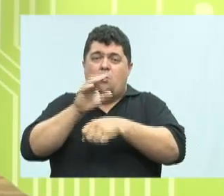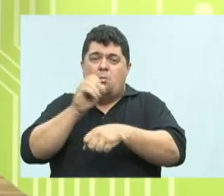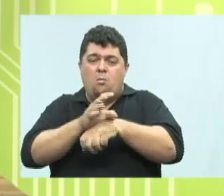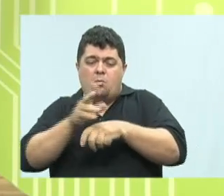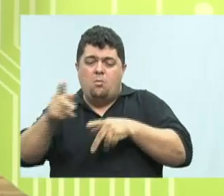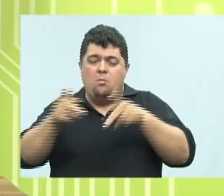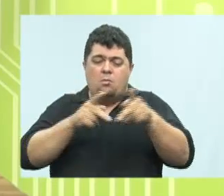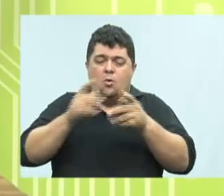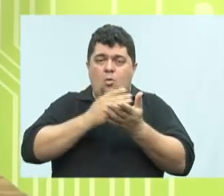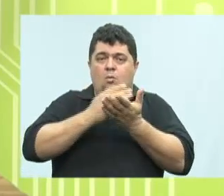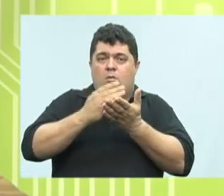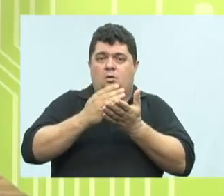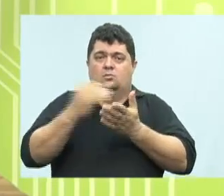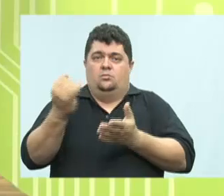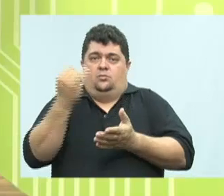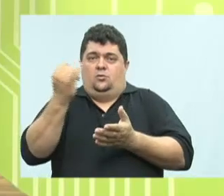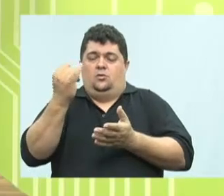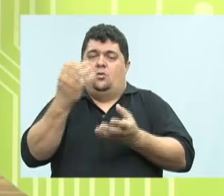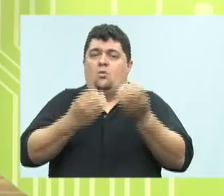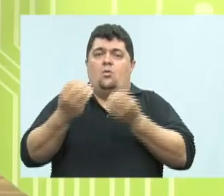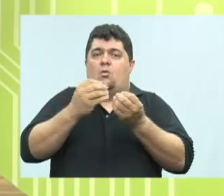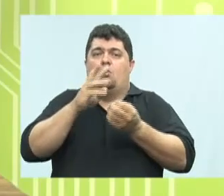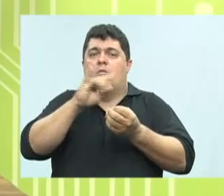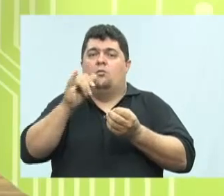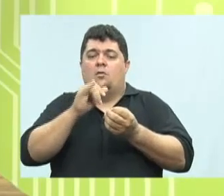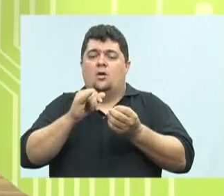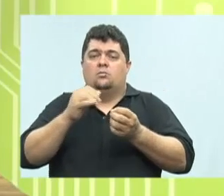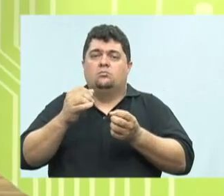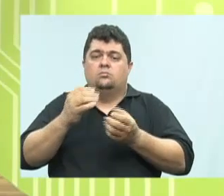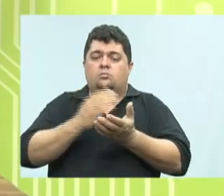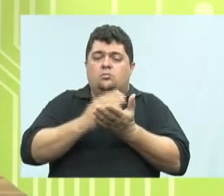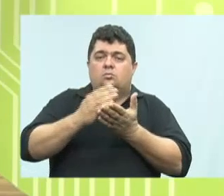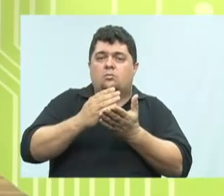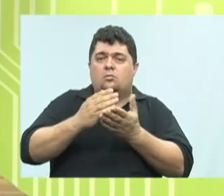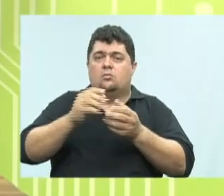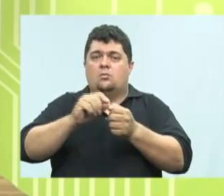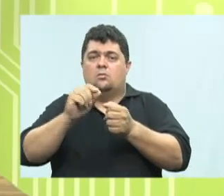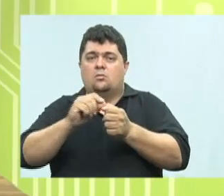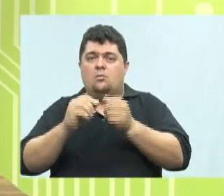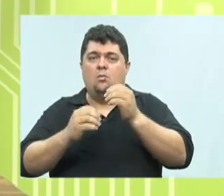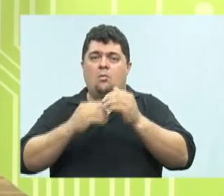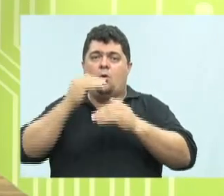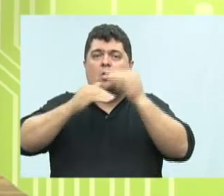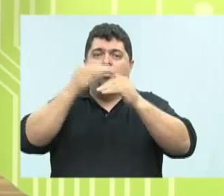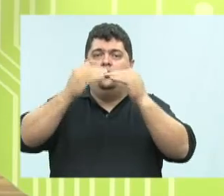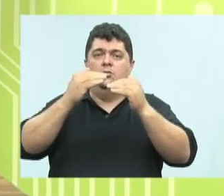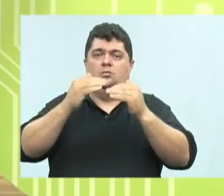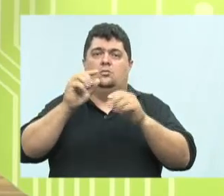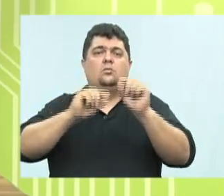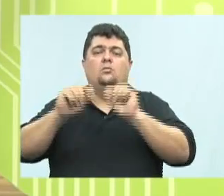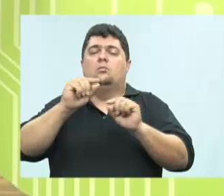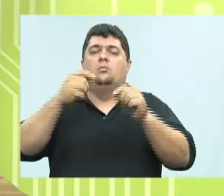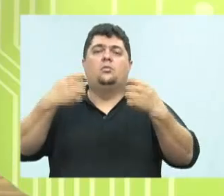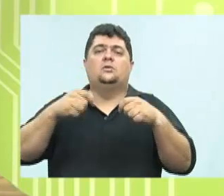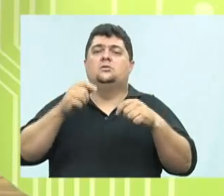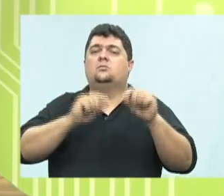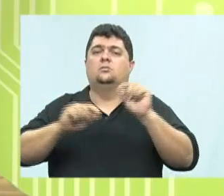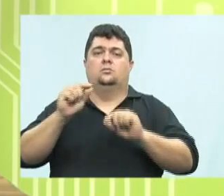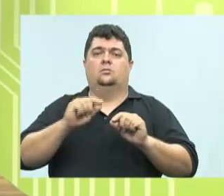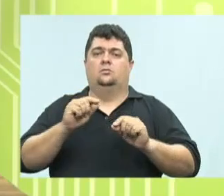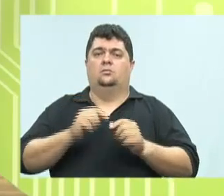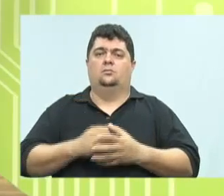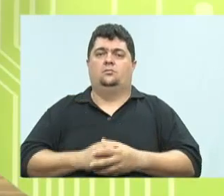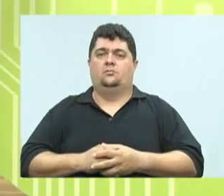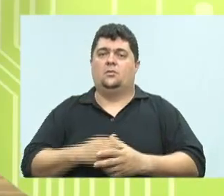projeto de pesquisa, Como é que nós vamos construir esse projeto? Como é que nós vamos iniciar? O que eu preciso ter? Então,